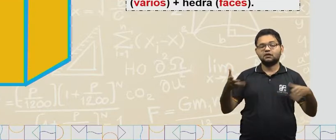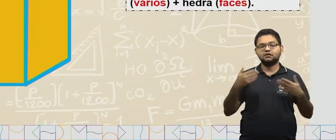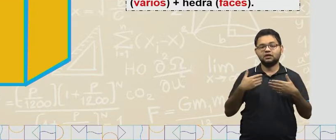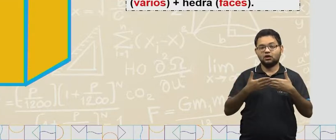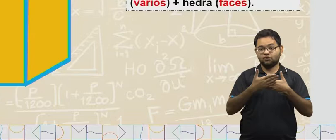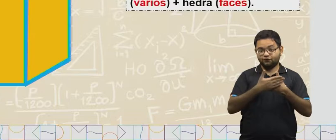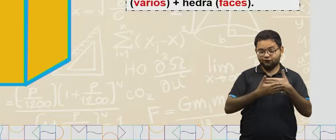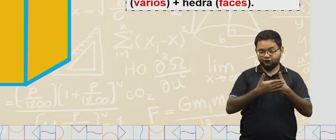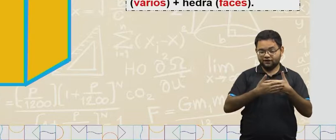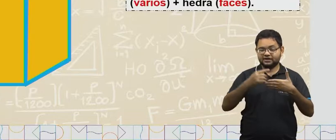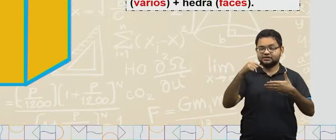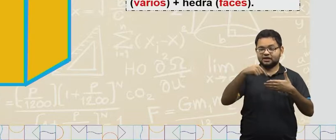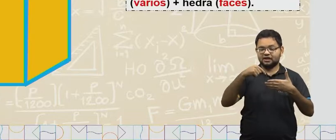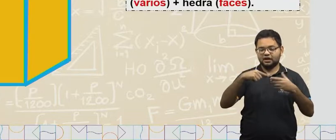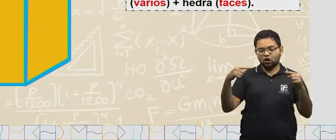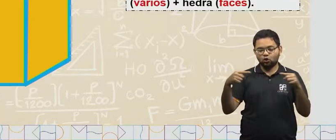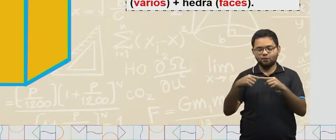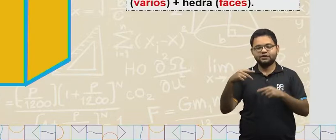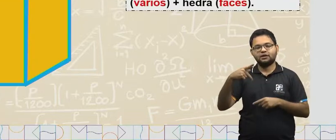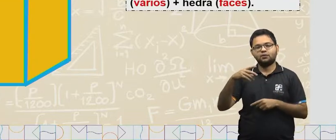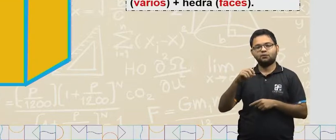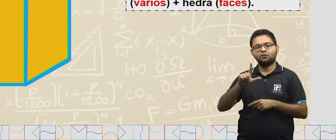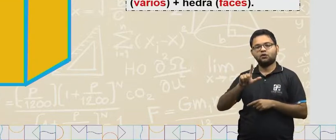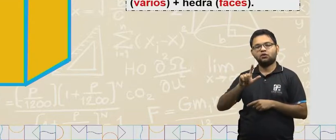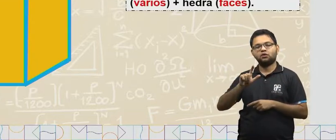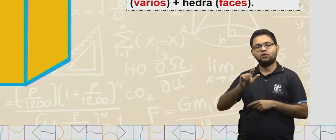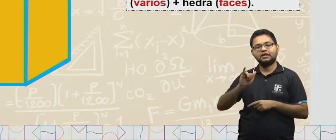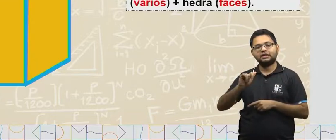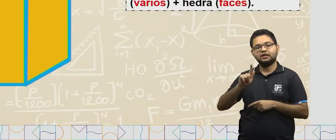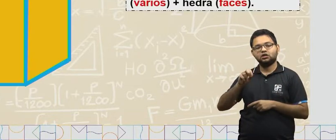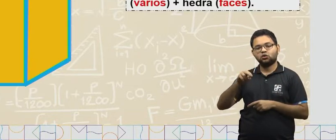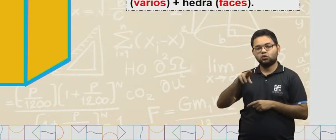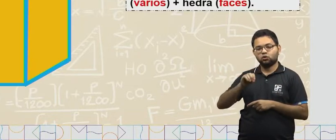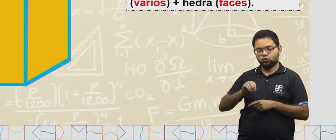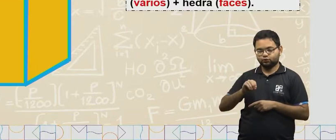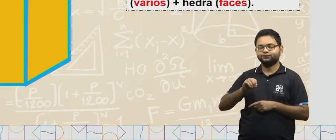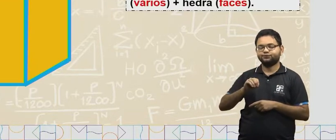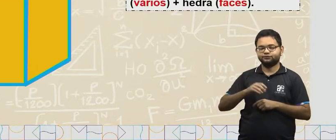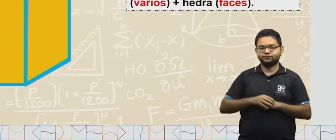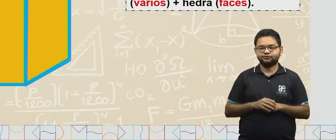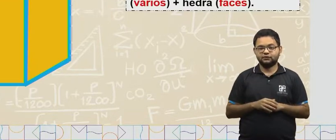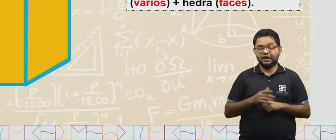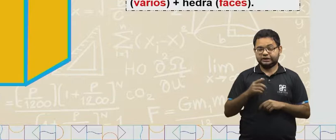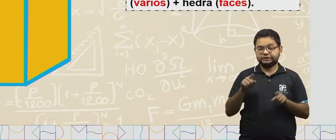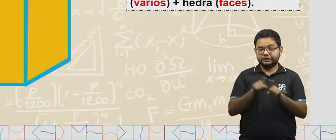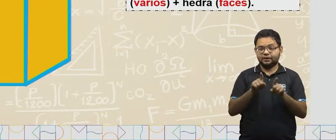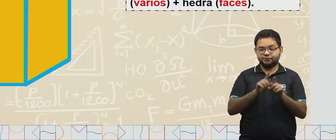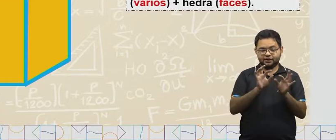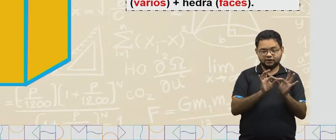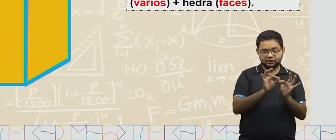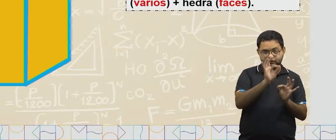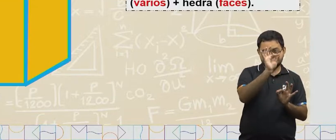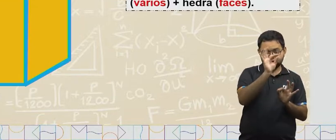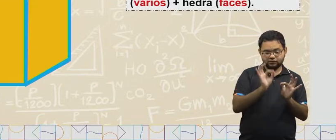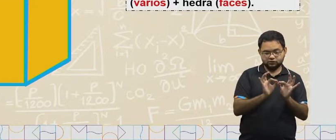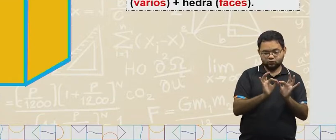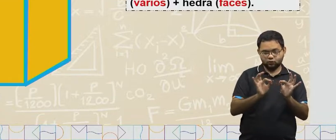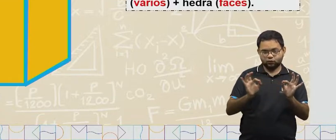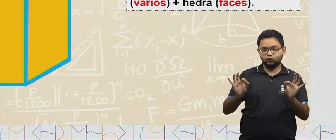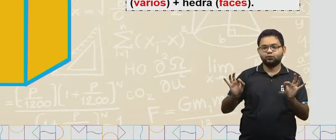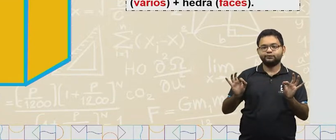são polígonos que limitam o poliedro e as arestas são segmentos de